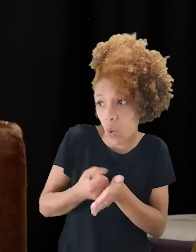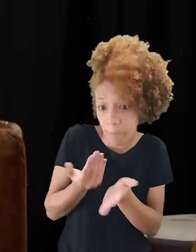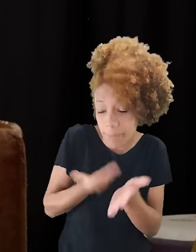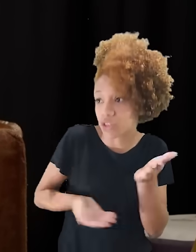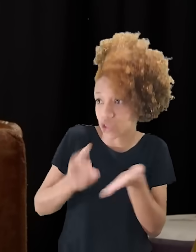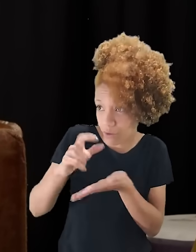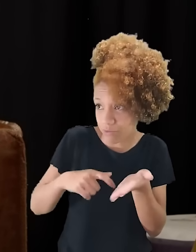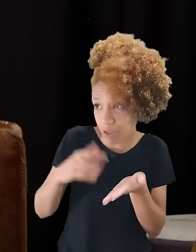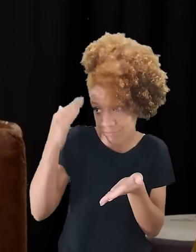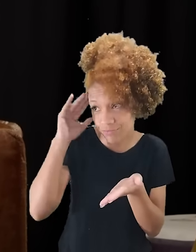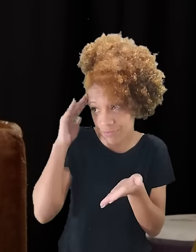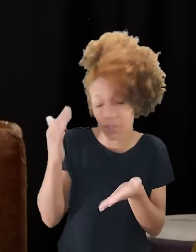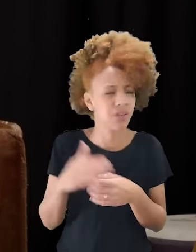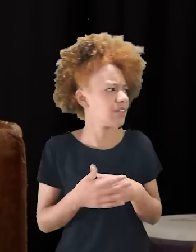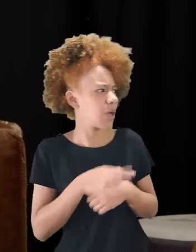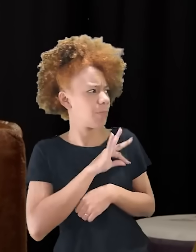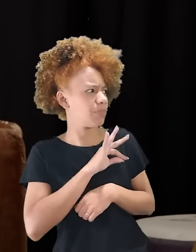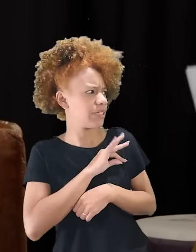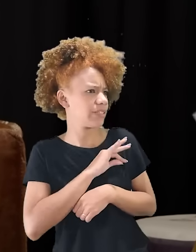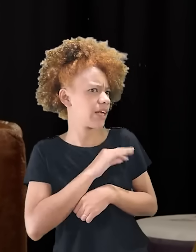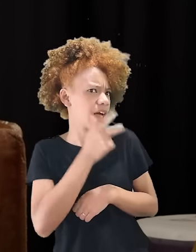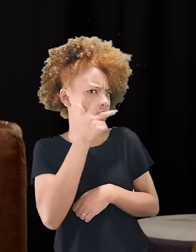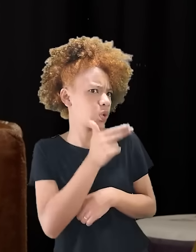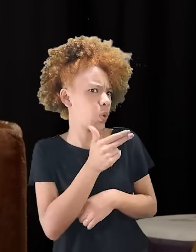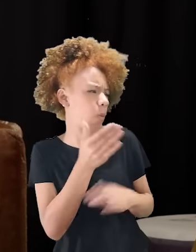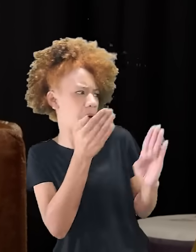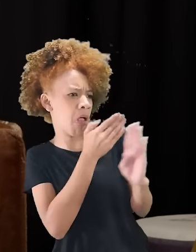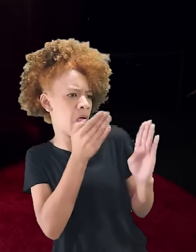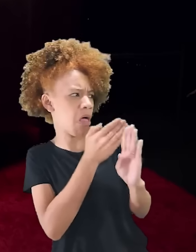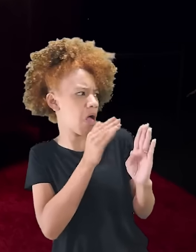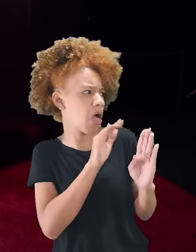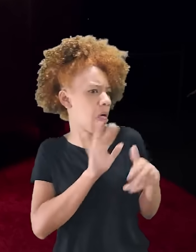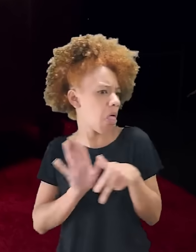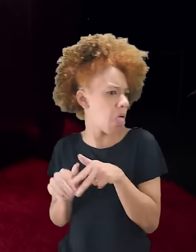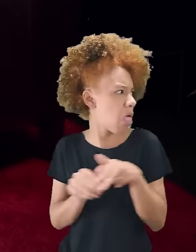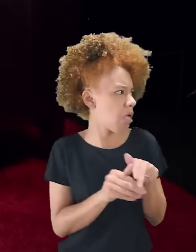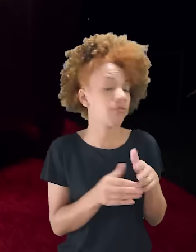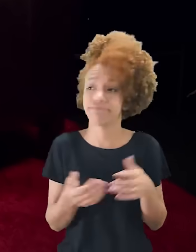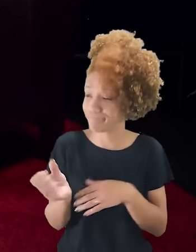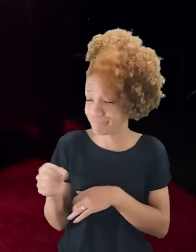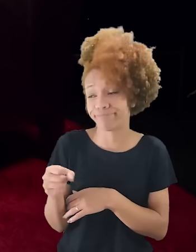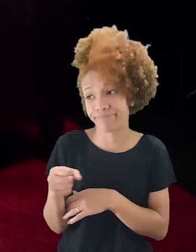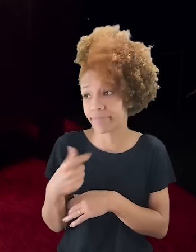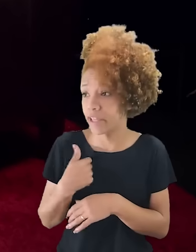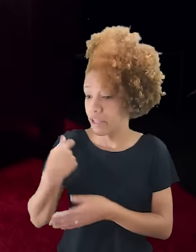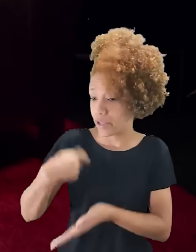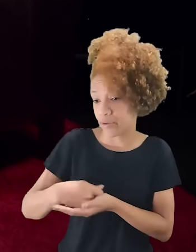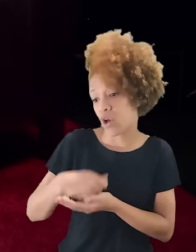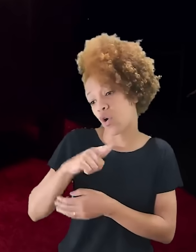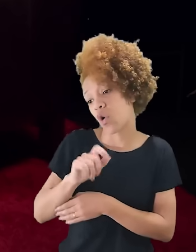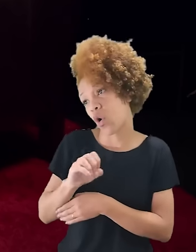cartão Entendeu todo então a polícia agiu com um golpista né com você tentou usar teu cartão eu fui